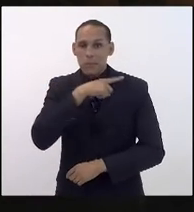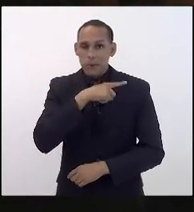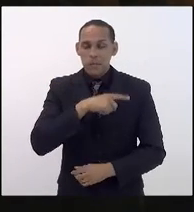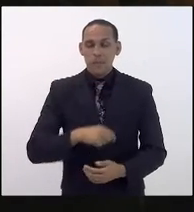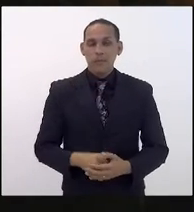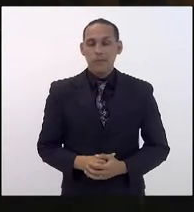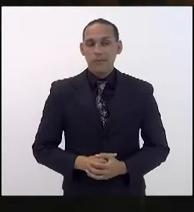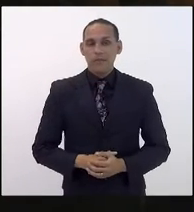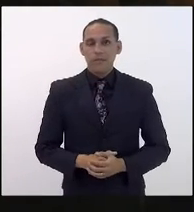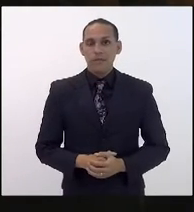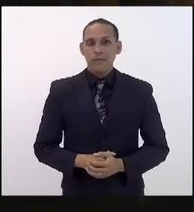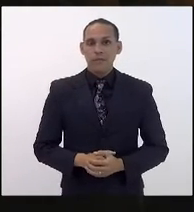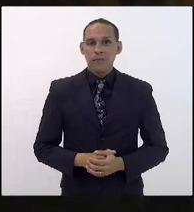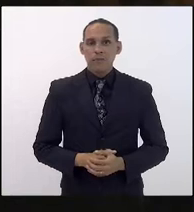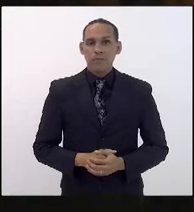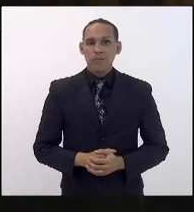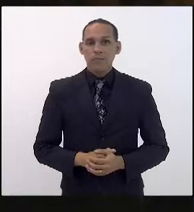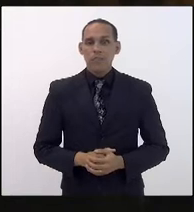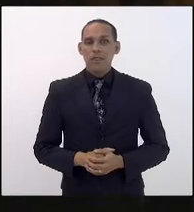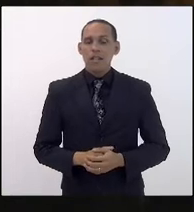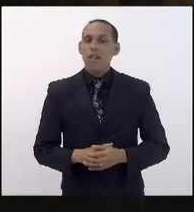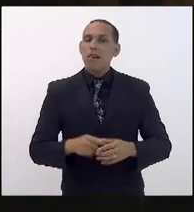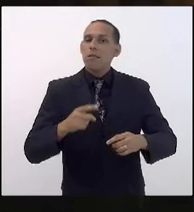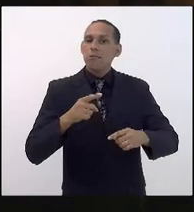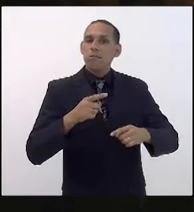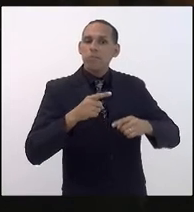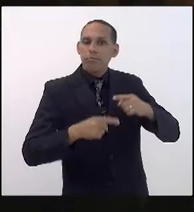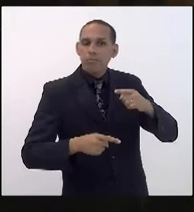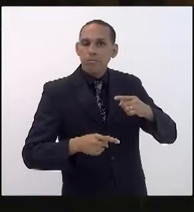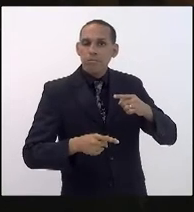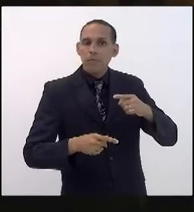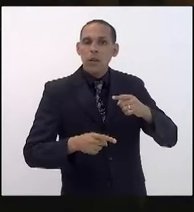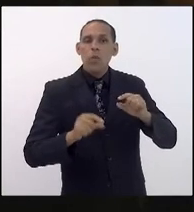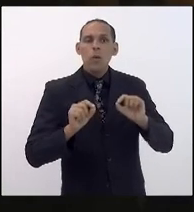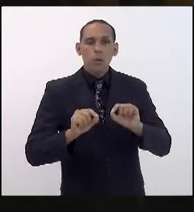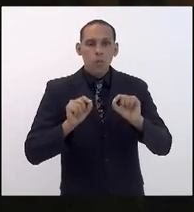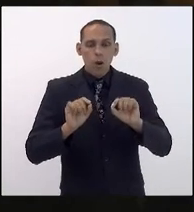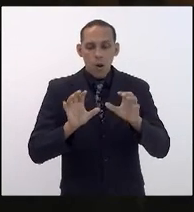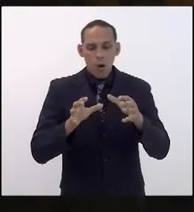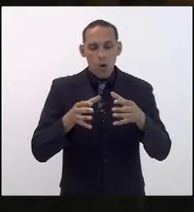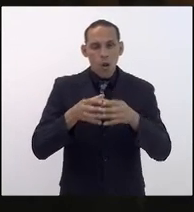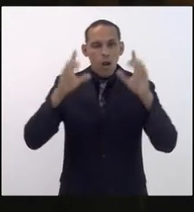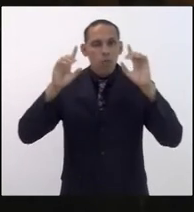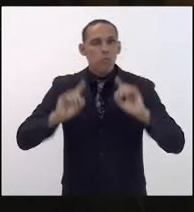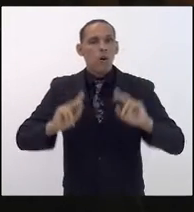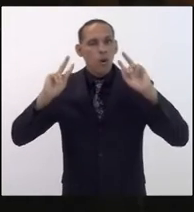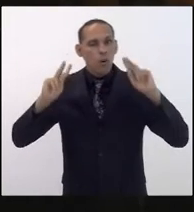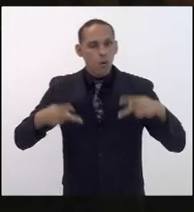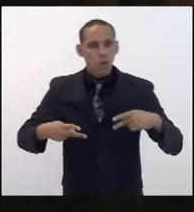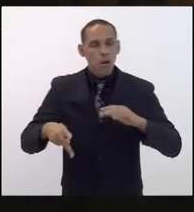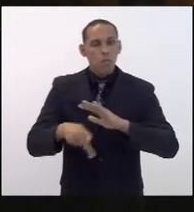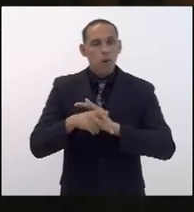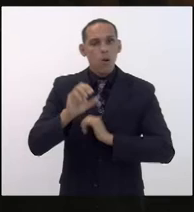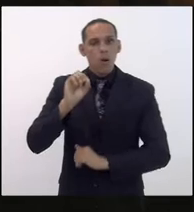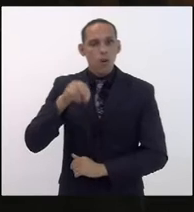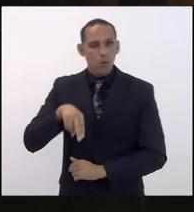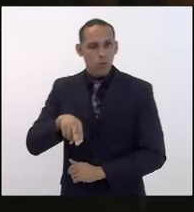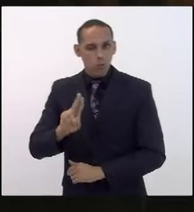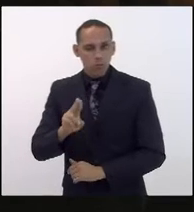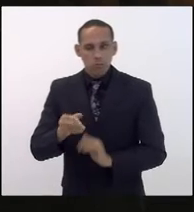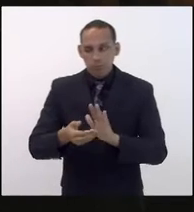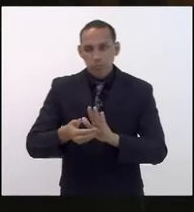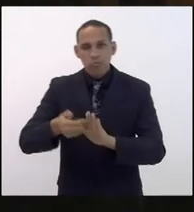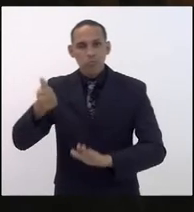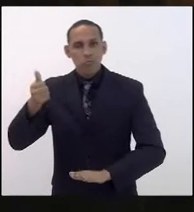notícia foi suspenso e do Conselho de Direitos Humanos da ONU